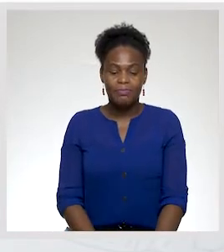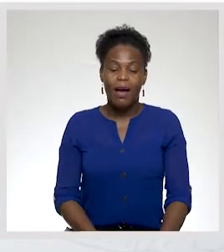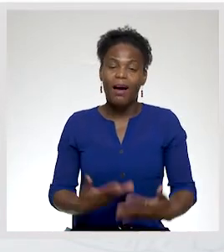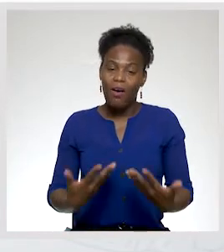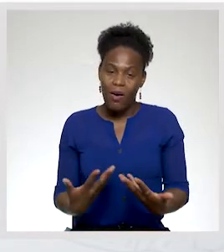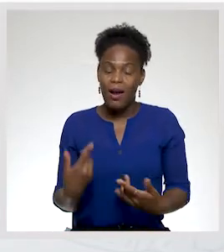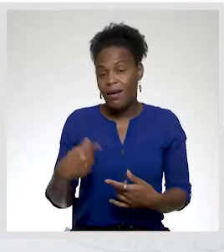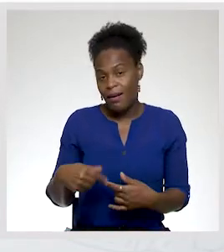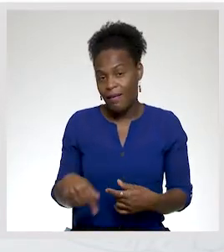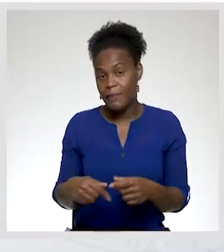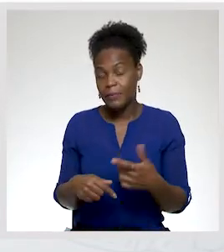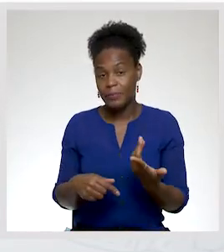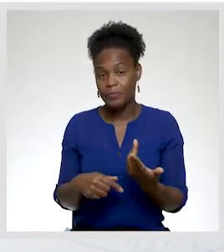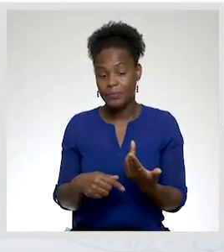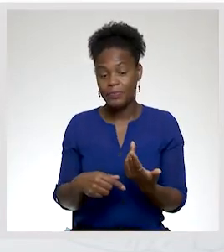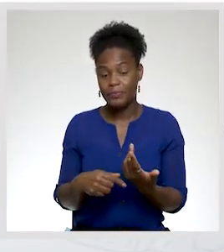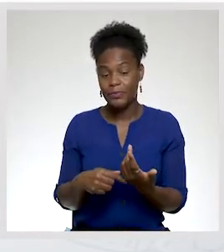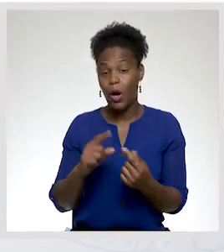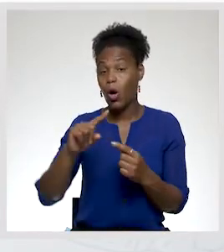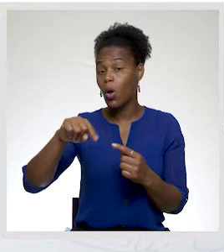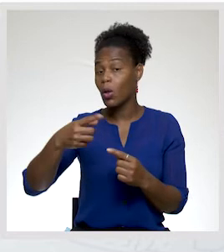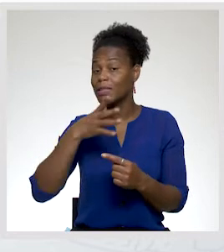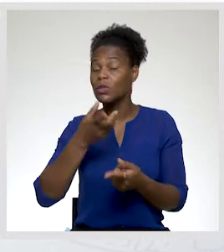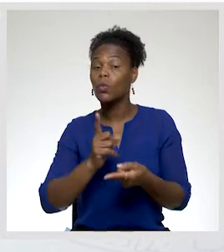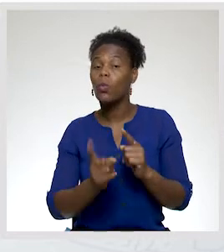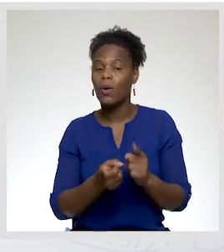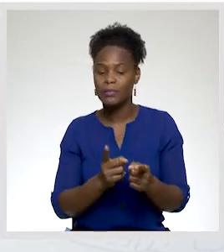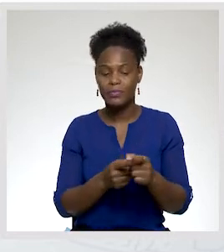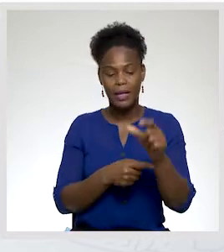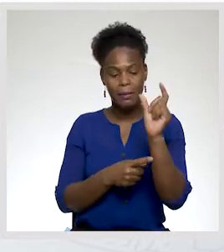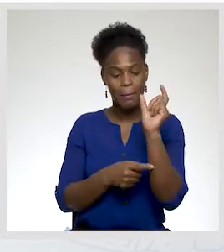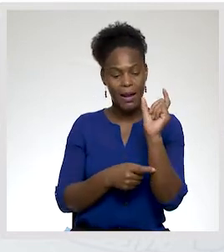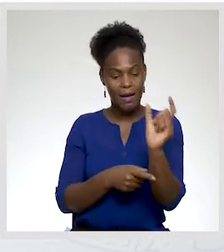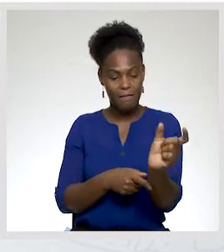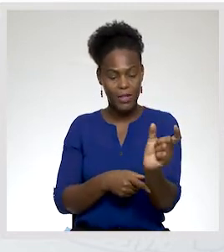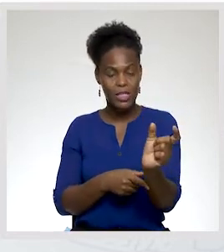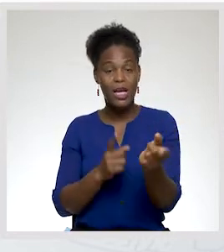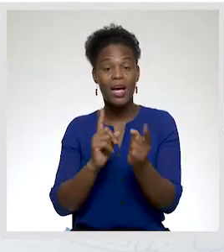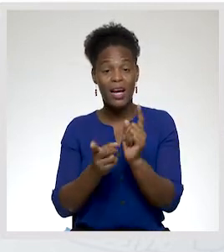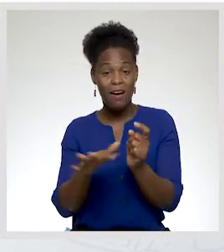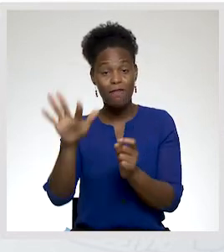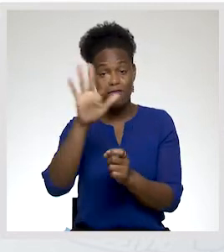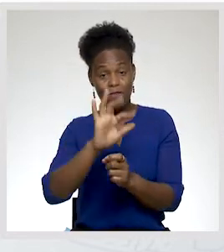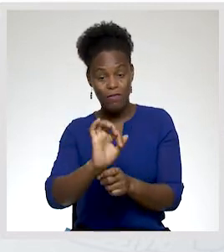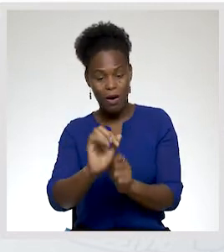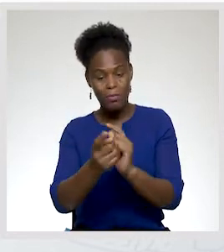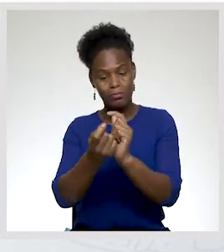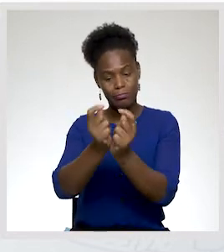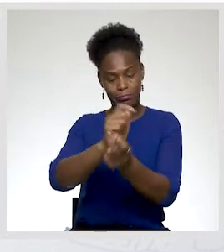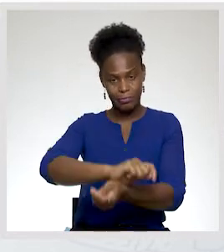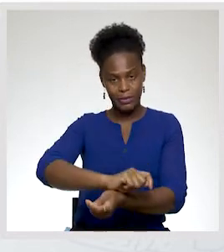E agora temos aqui um outro conceito. As palavras que mudam de